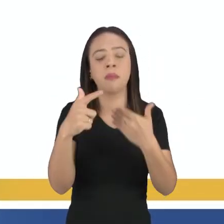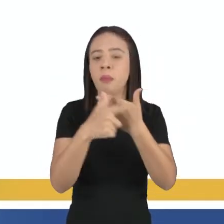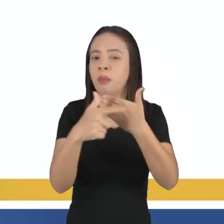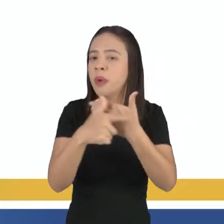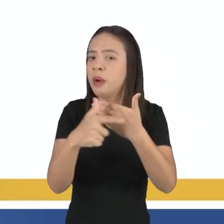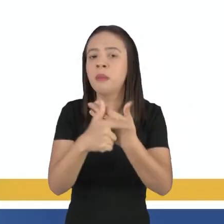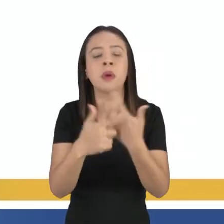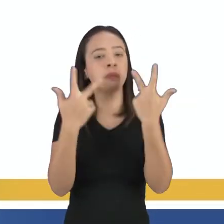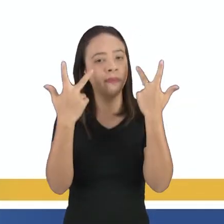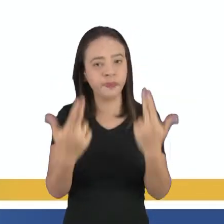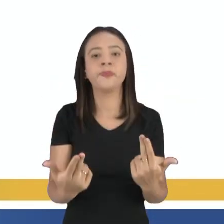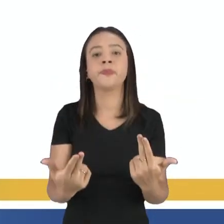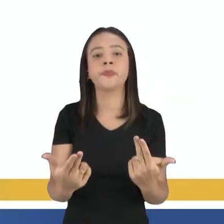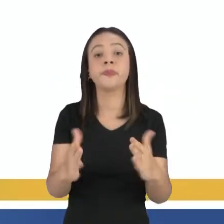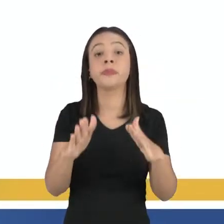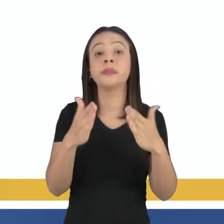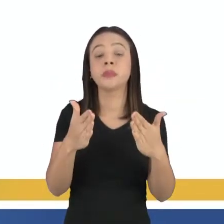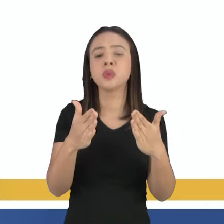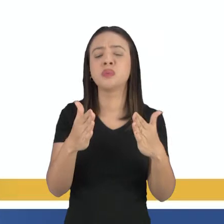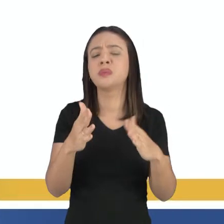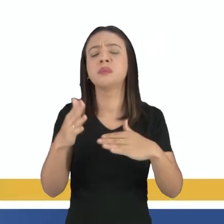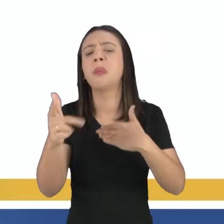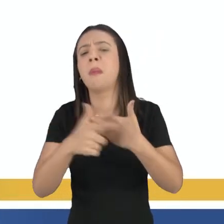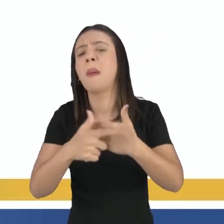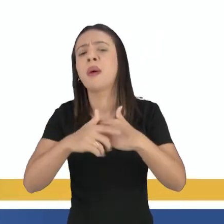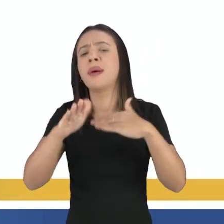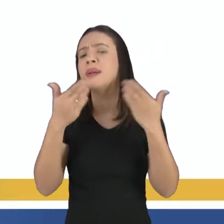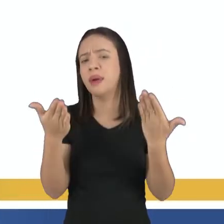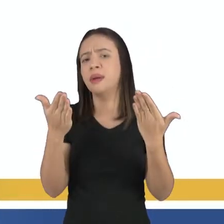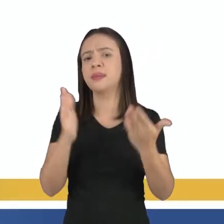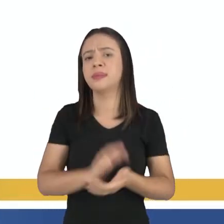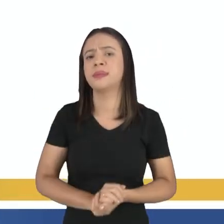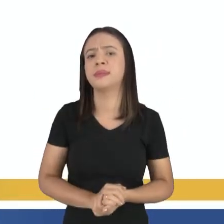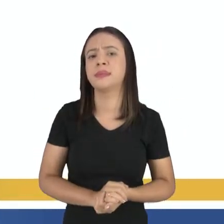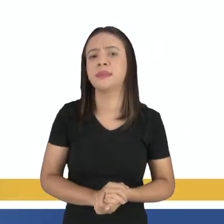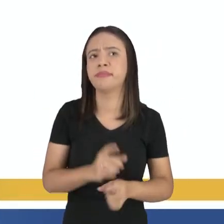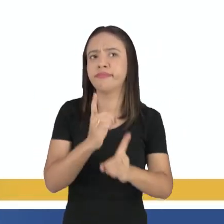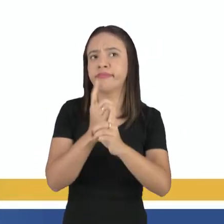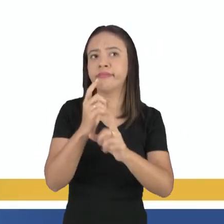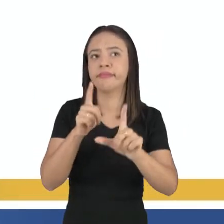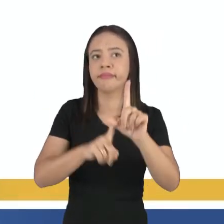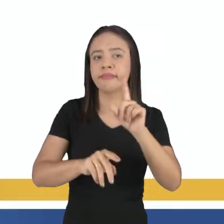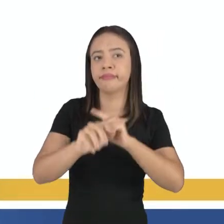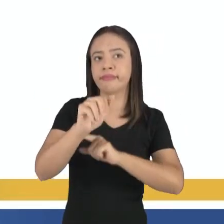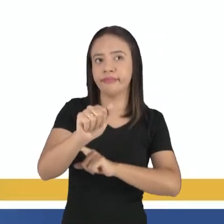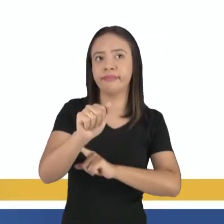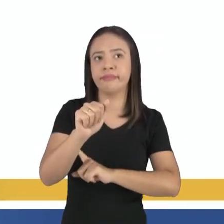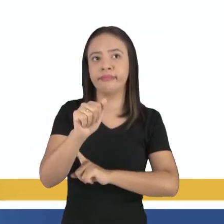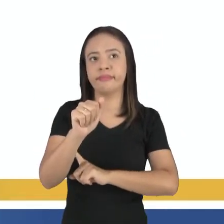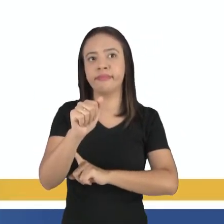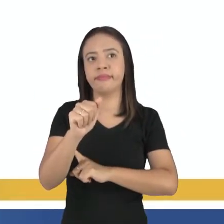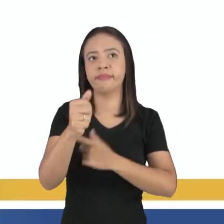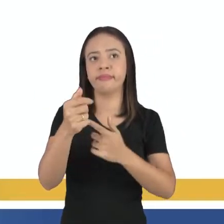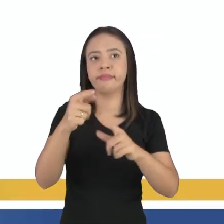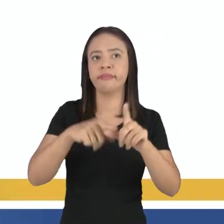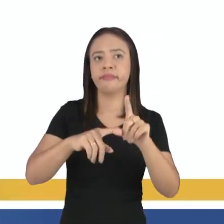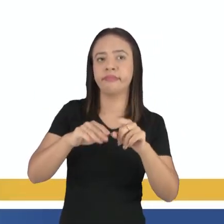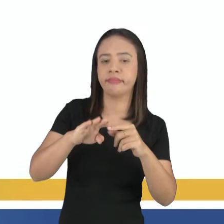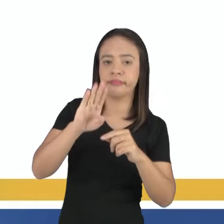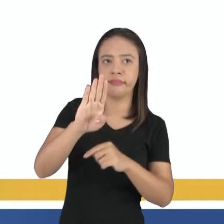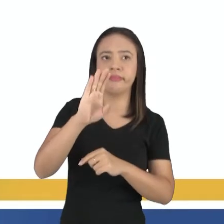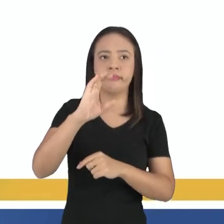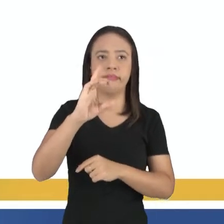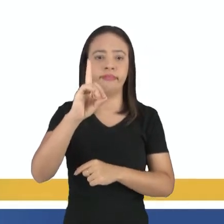função sintática. Então, identifica essa função, certo? Ali nós temos, ó, o esporte é